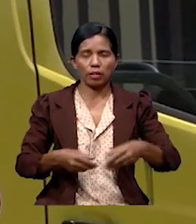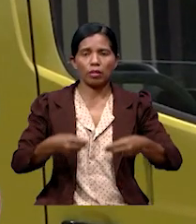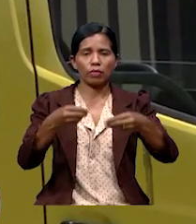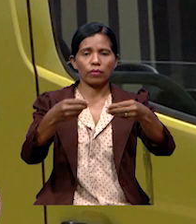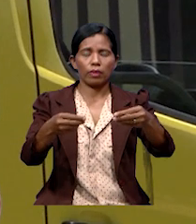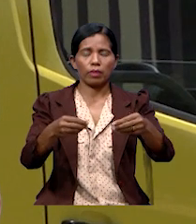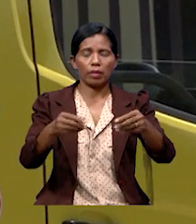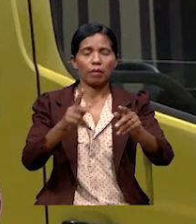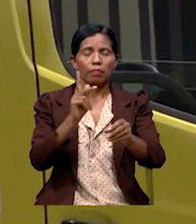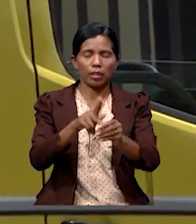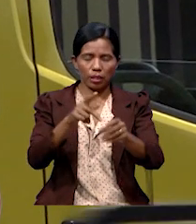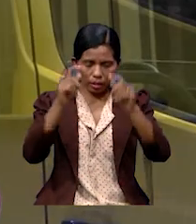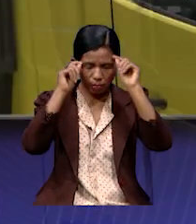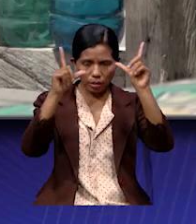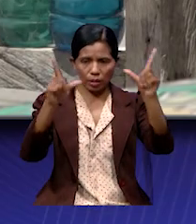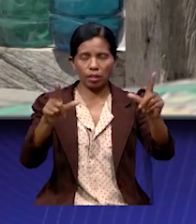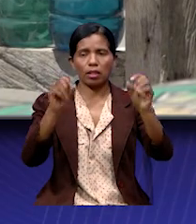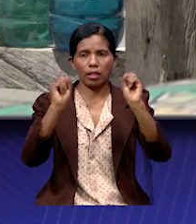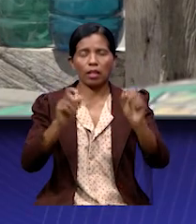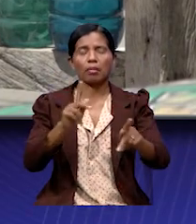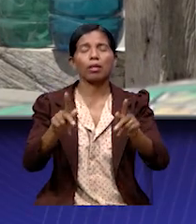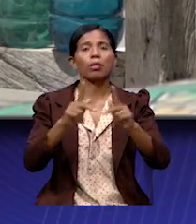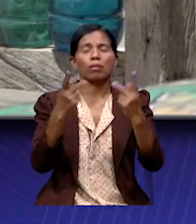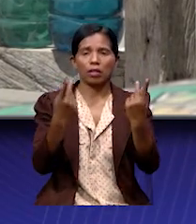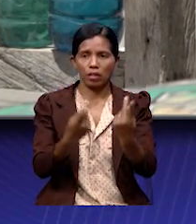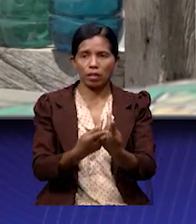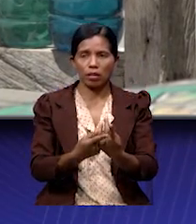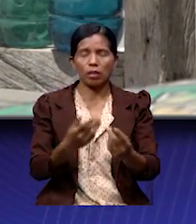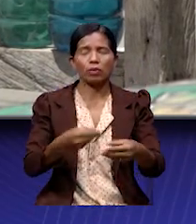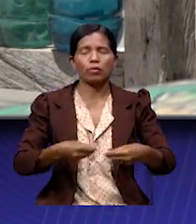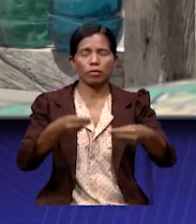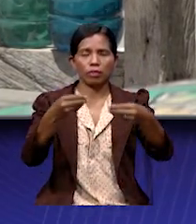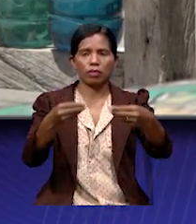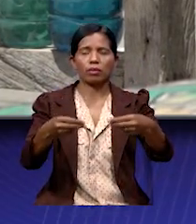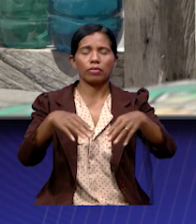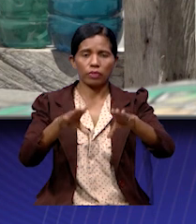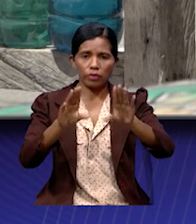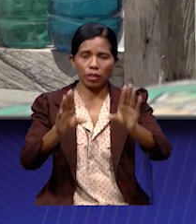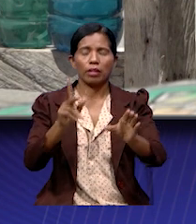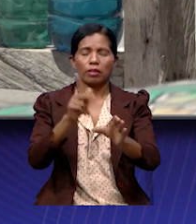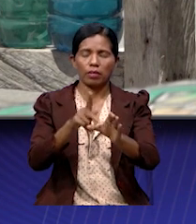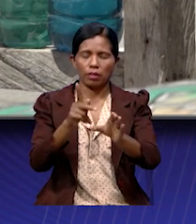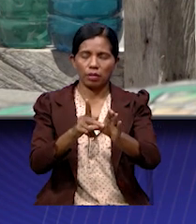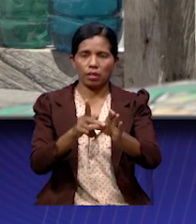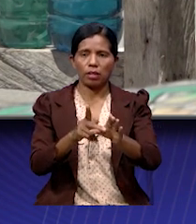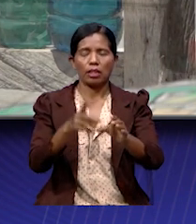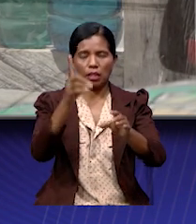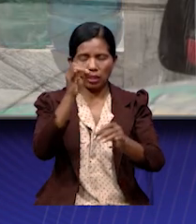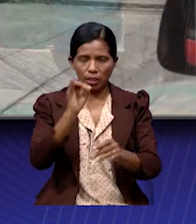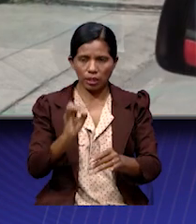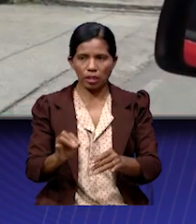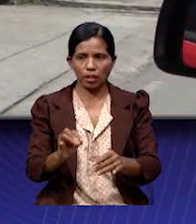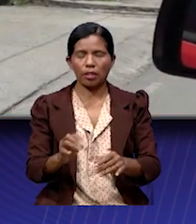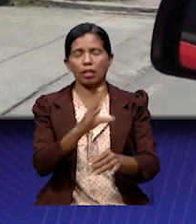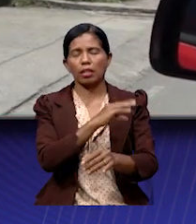Timor-Leste, no obrigado empresa nebe supplier tuta ba posto abastecimento combustível e adili,